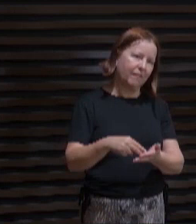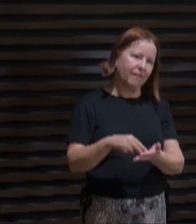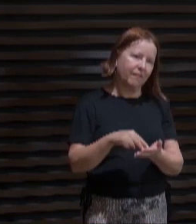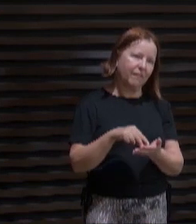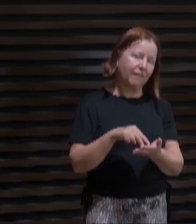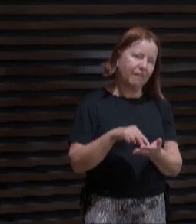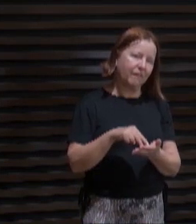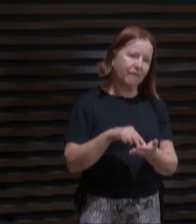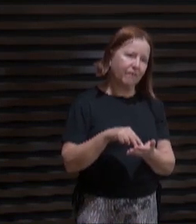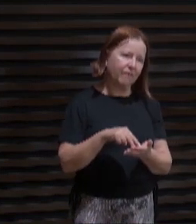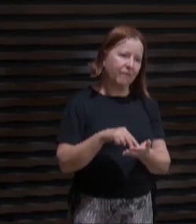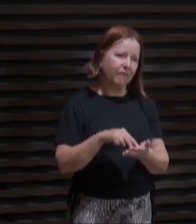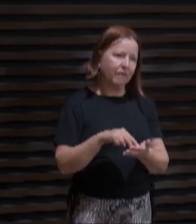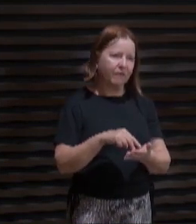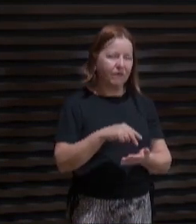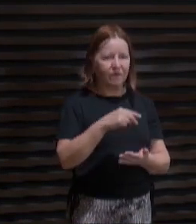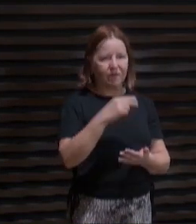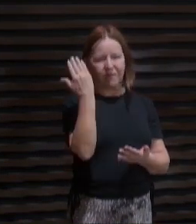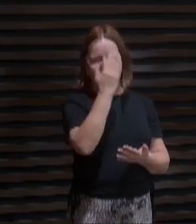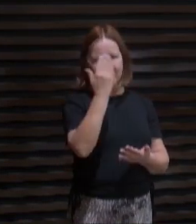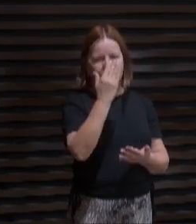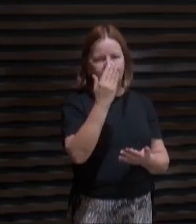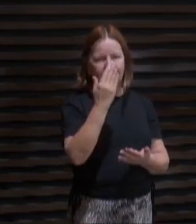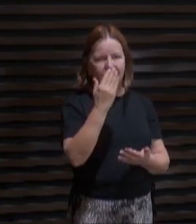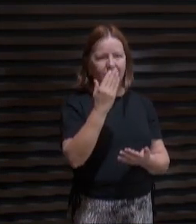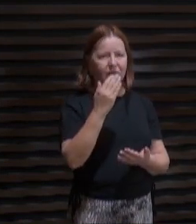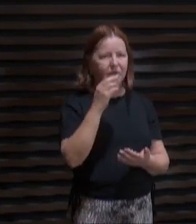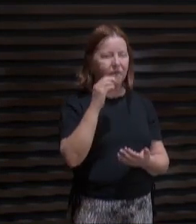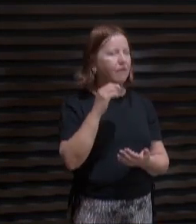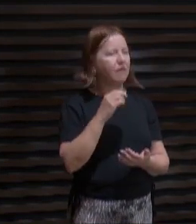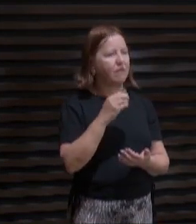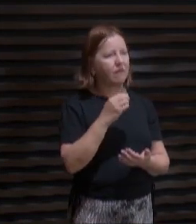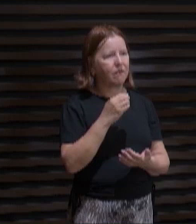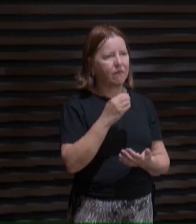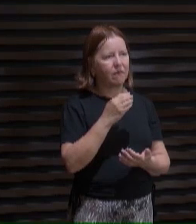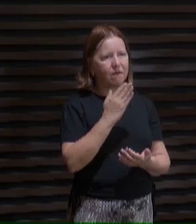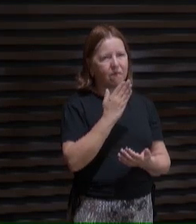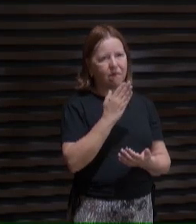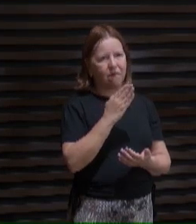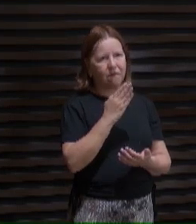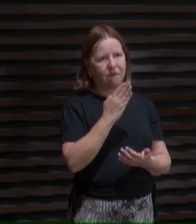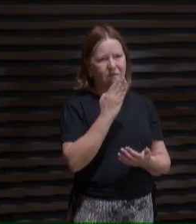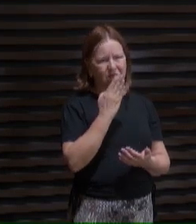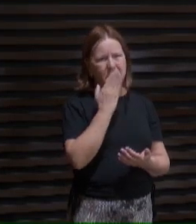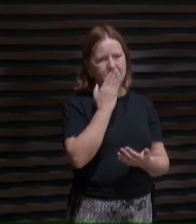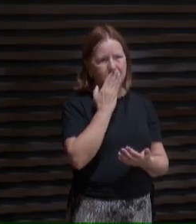aleijados, cegos, mudos e outros